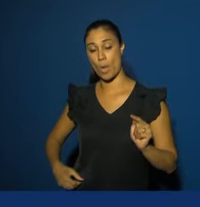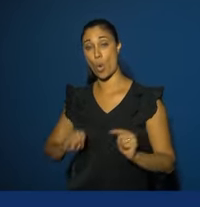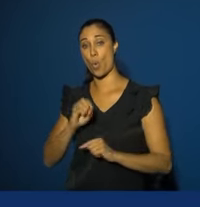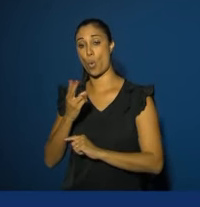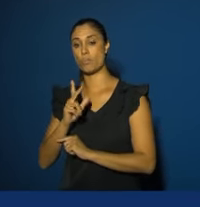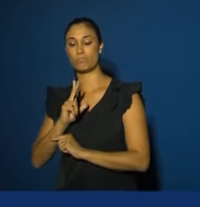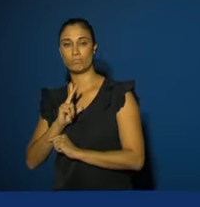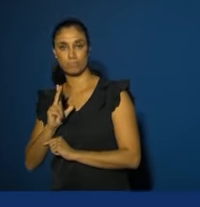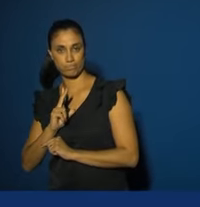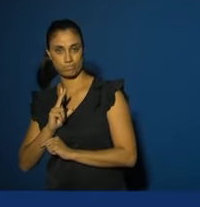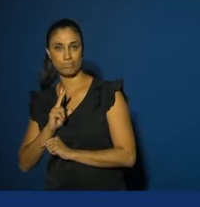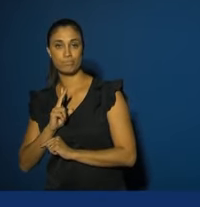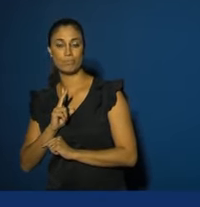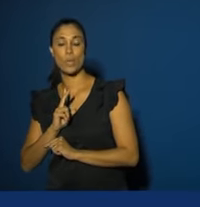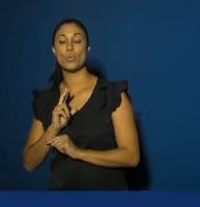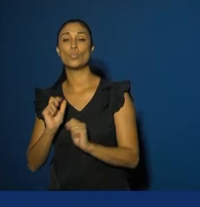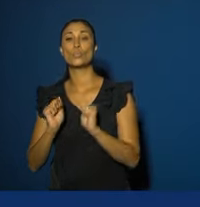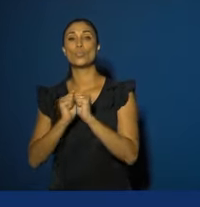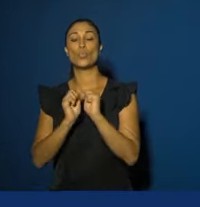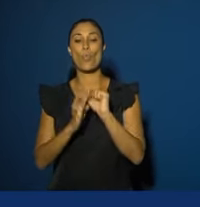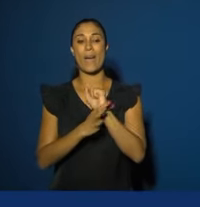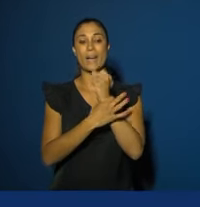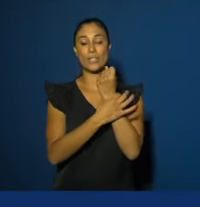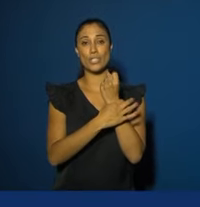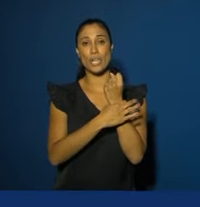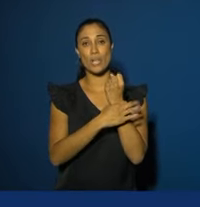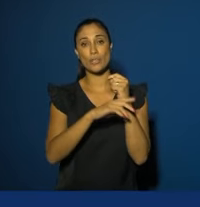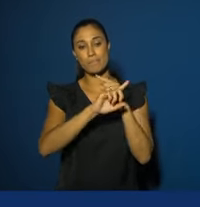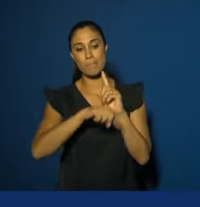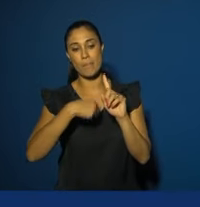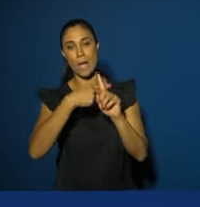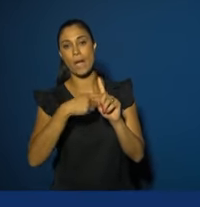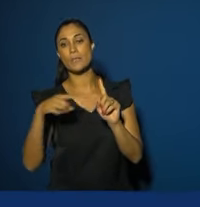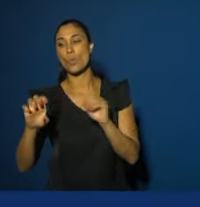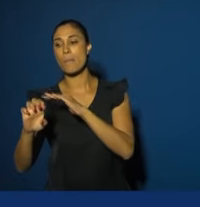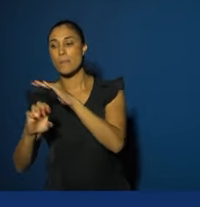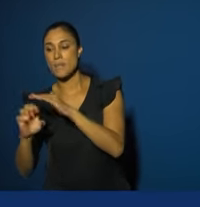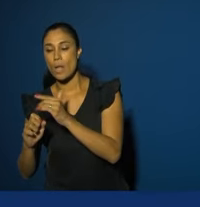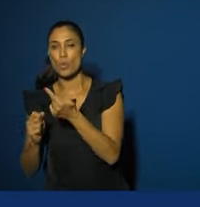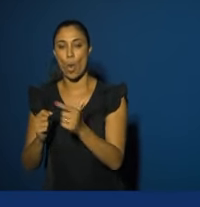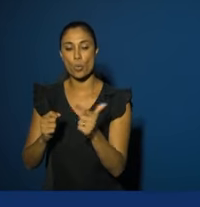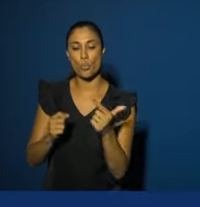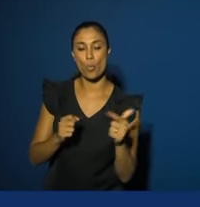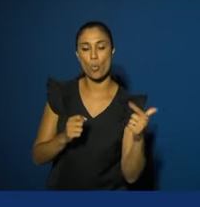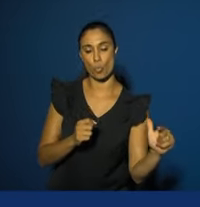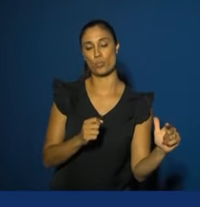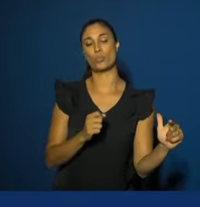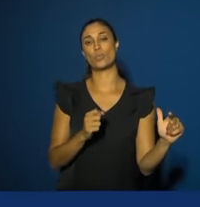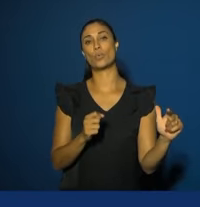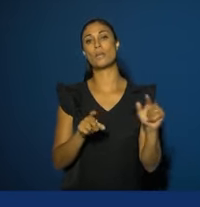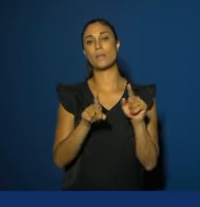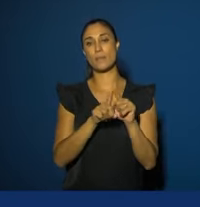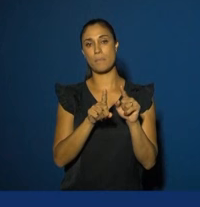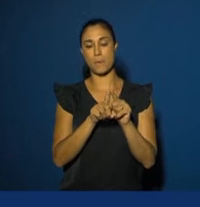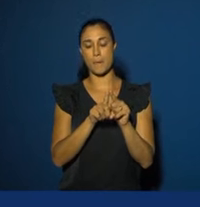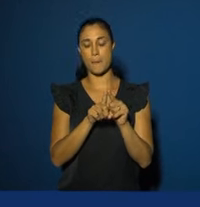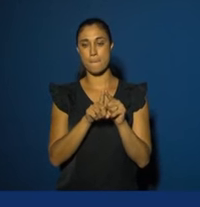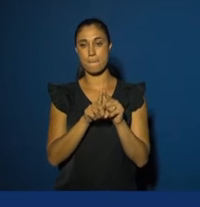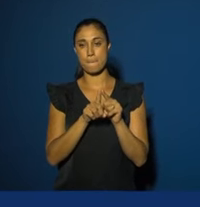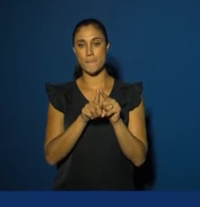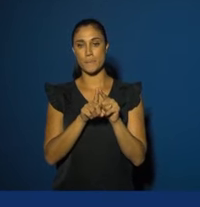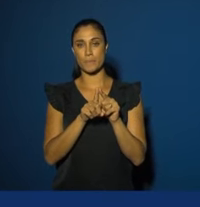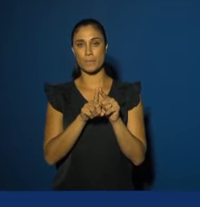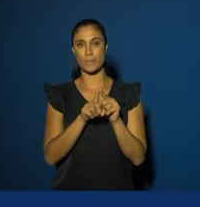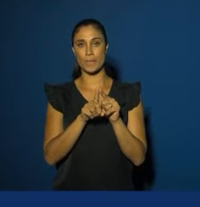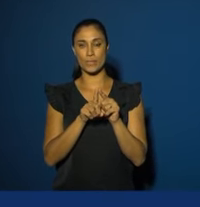estruturada eh com garantias adicionais do operador do empresário dos acionistas eh estruturantes dessa